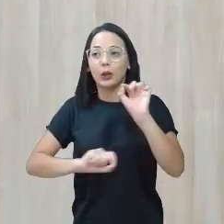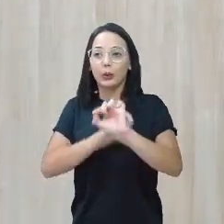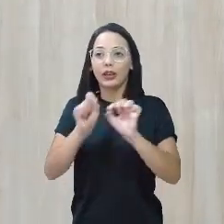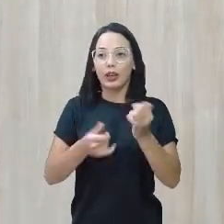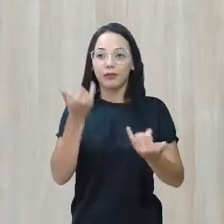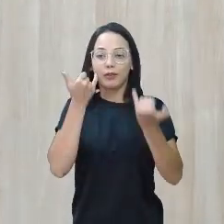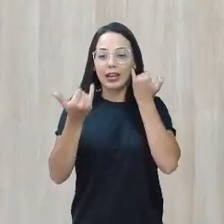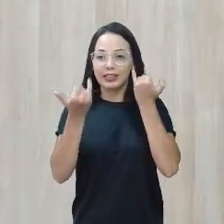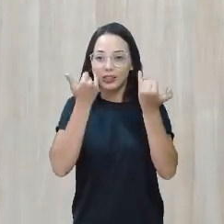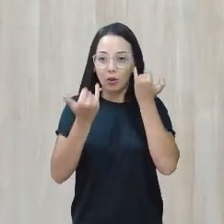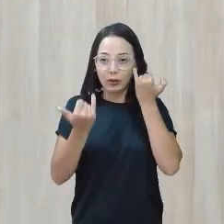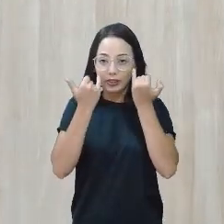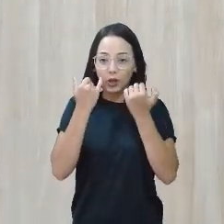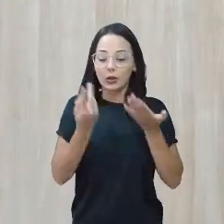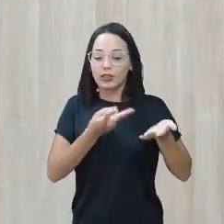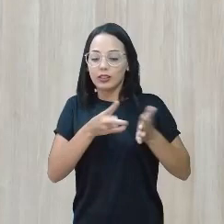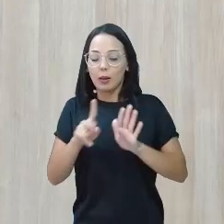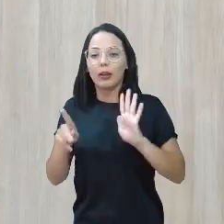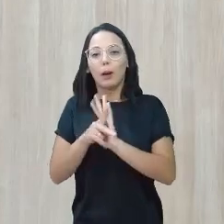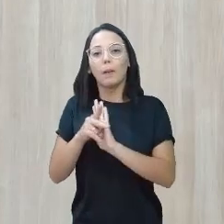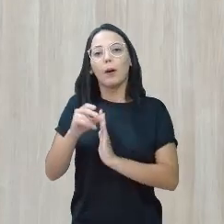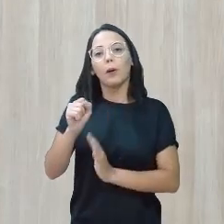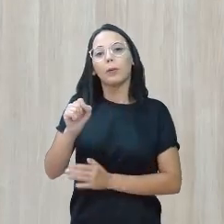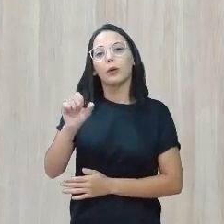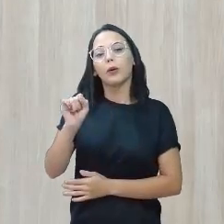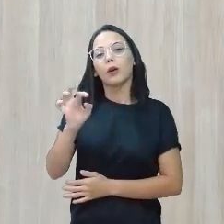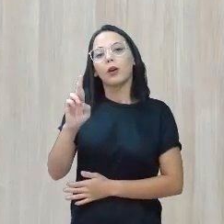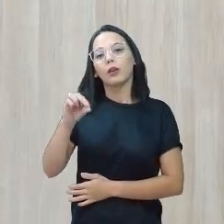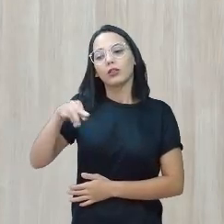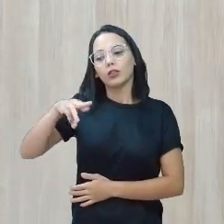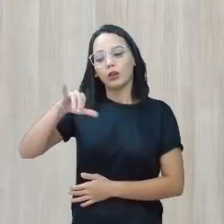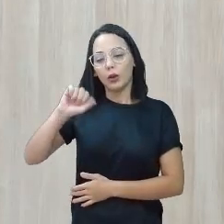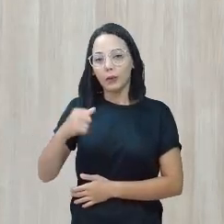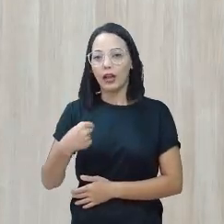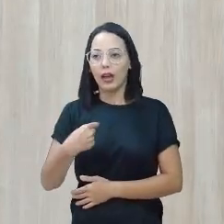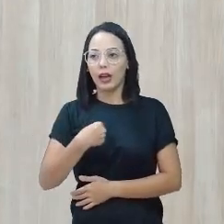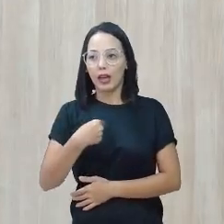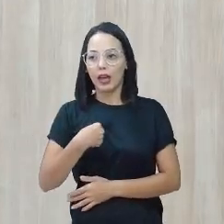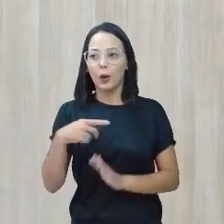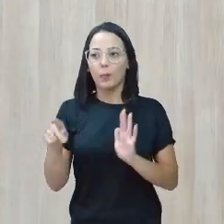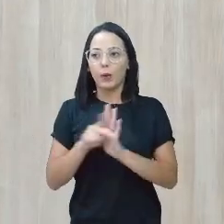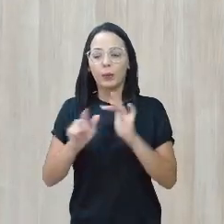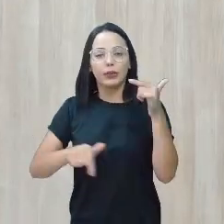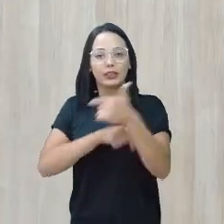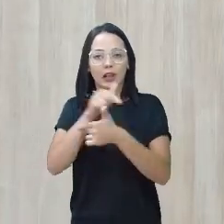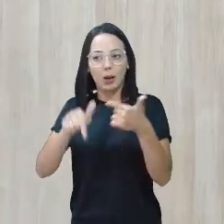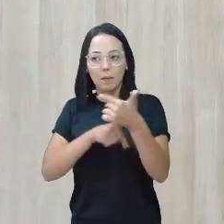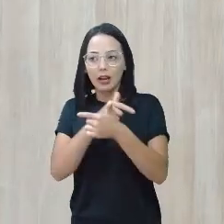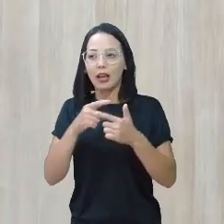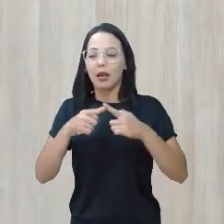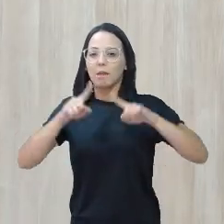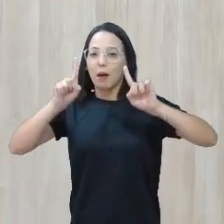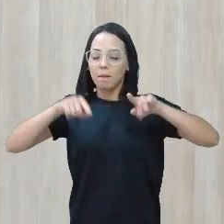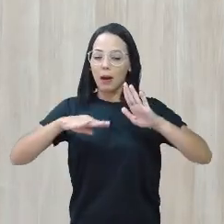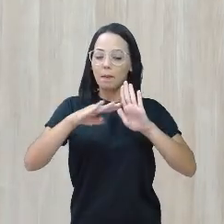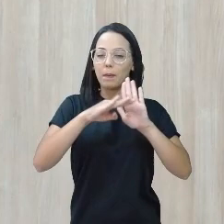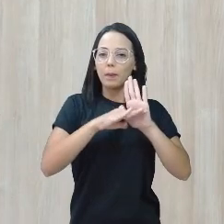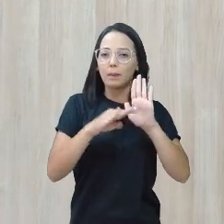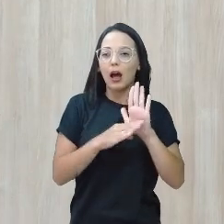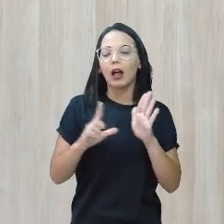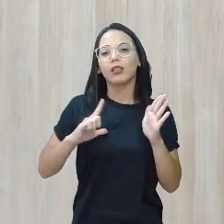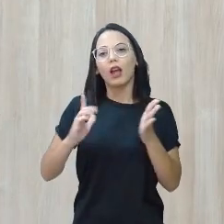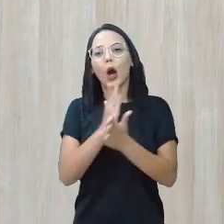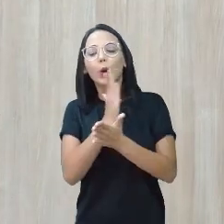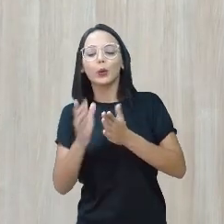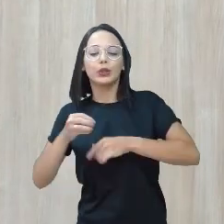para vocês. Na Semana da Astronomia, a gente tem aqui, eu pelo menos trabalhei com a programação, né, para trazer